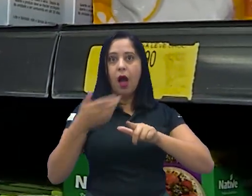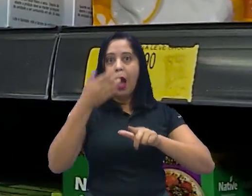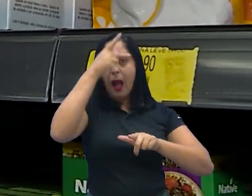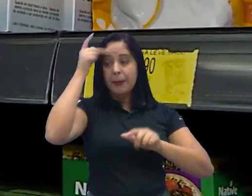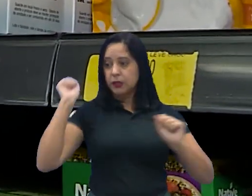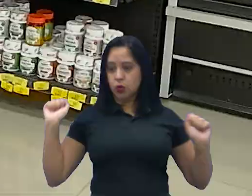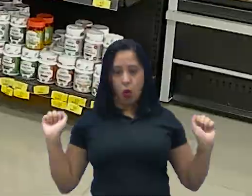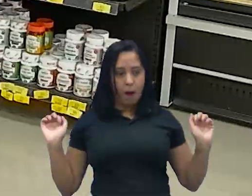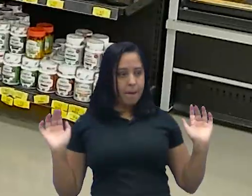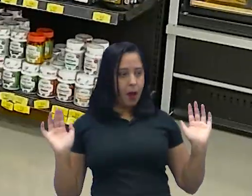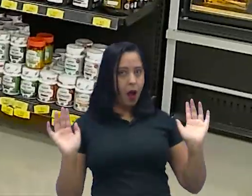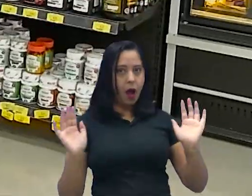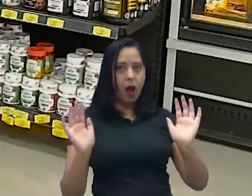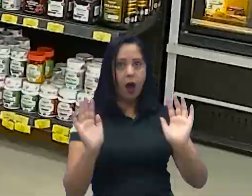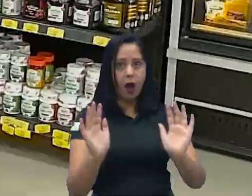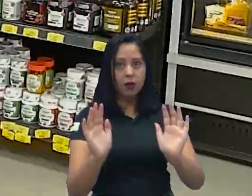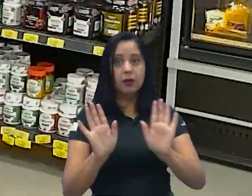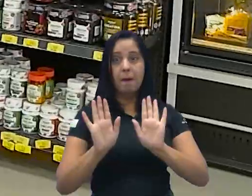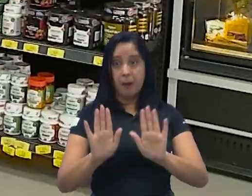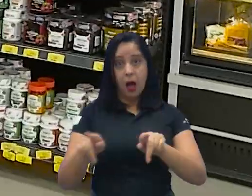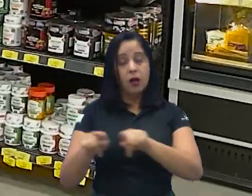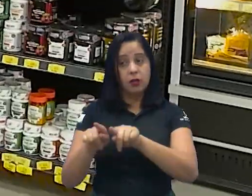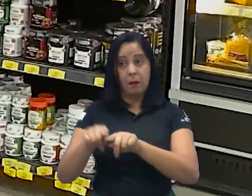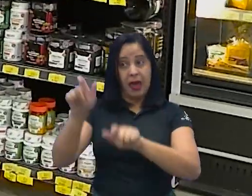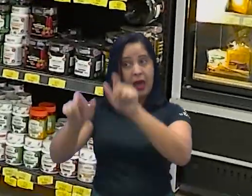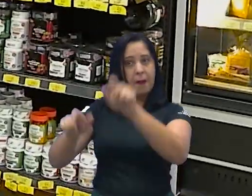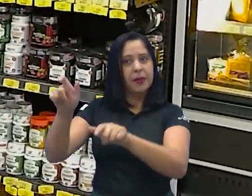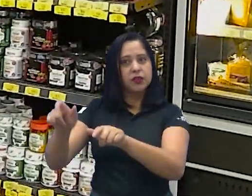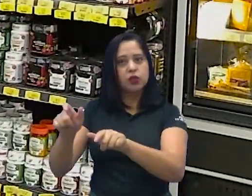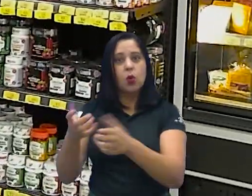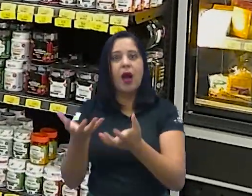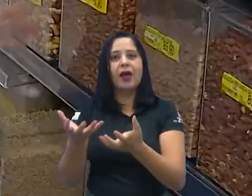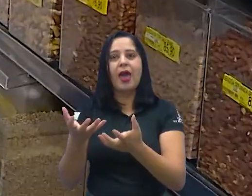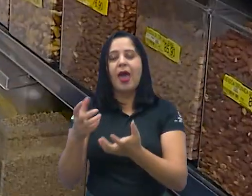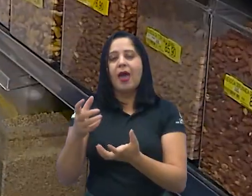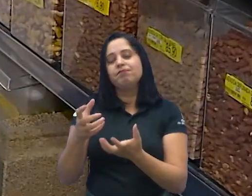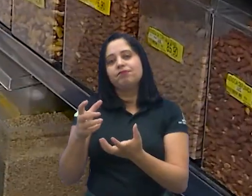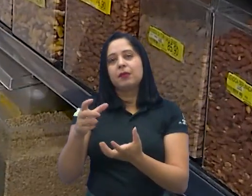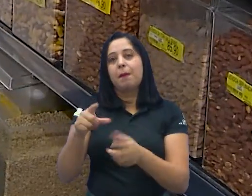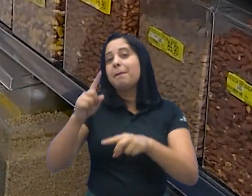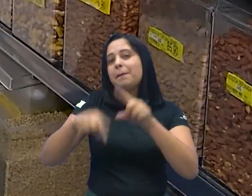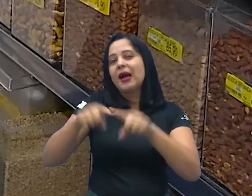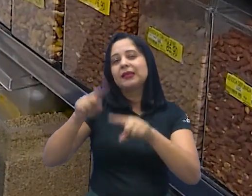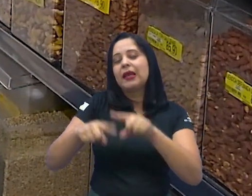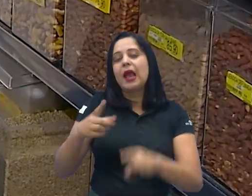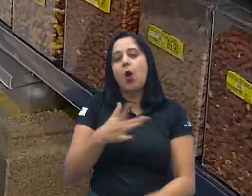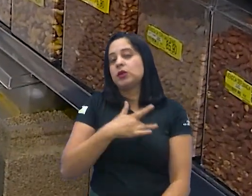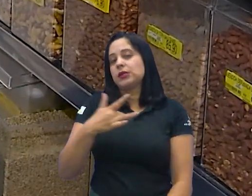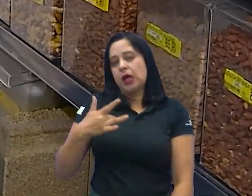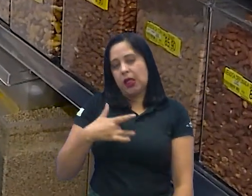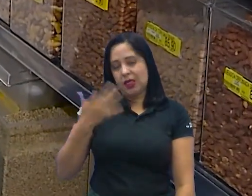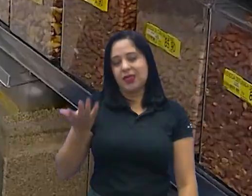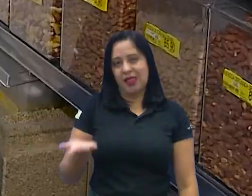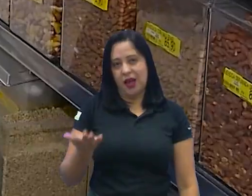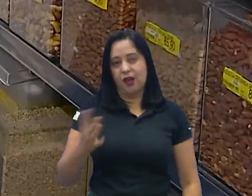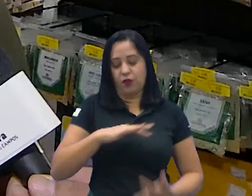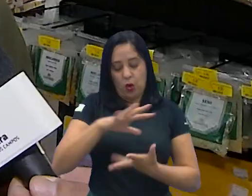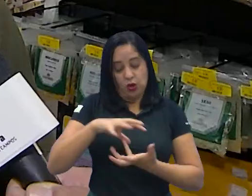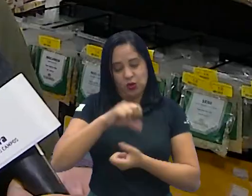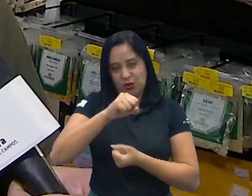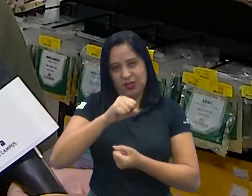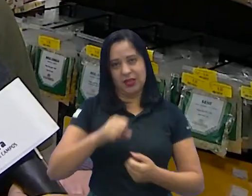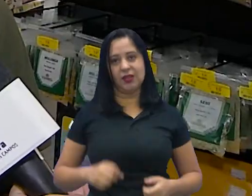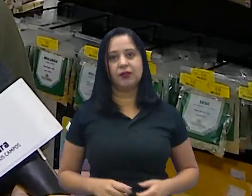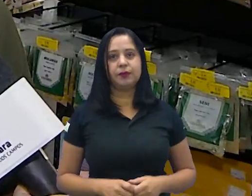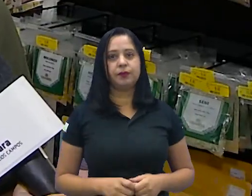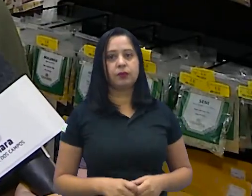veganas convictas, mas também quem busca opções mais saudáveis, conscientes e sustentáveis. Eu